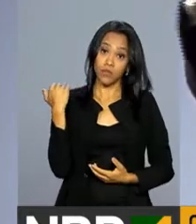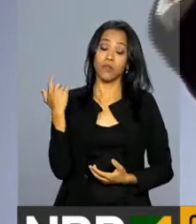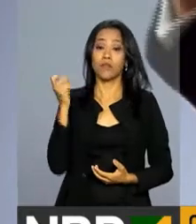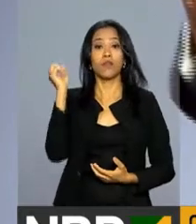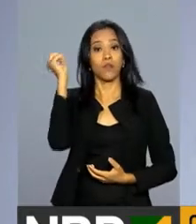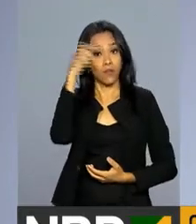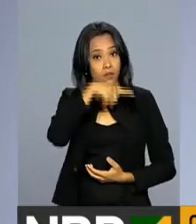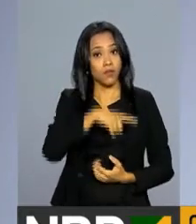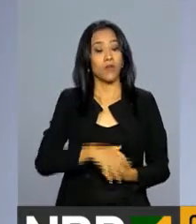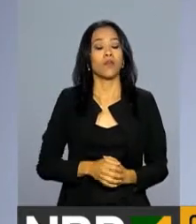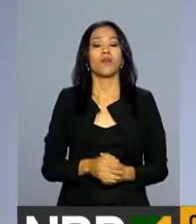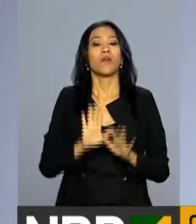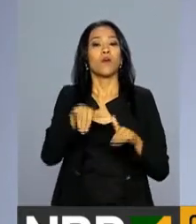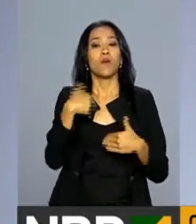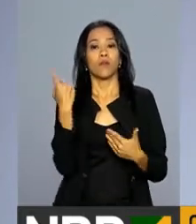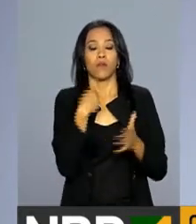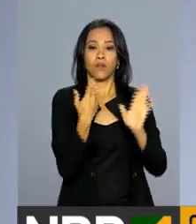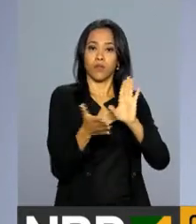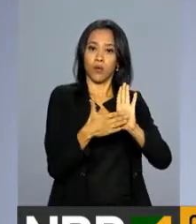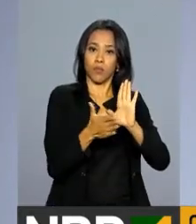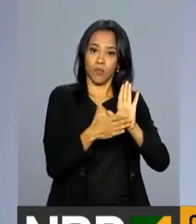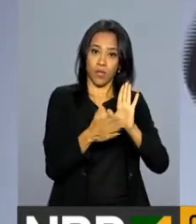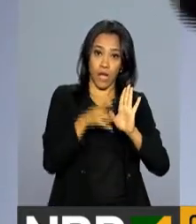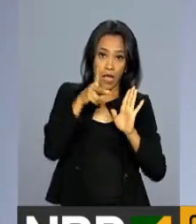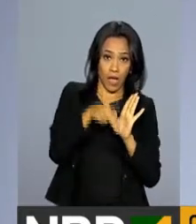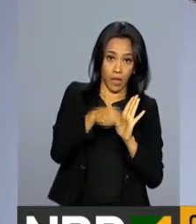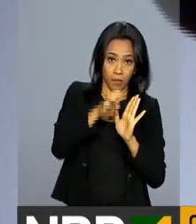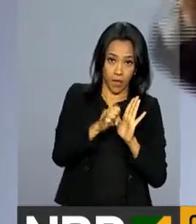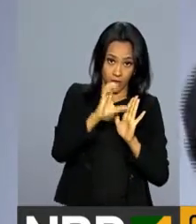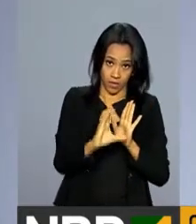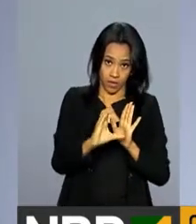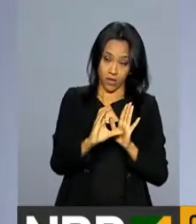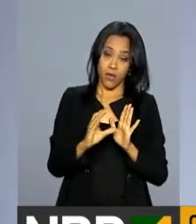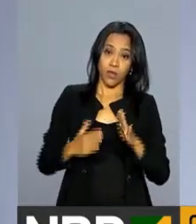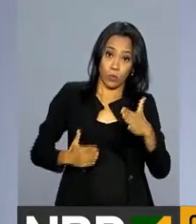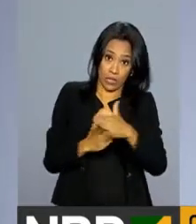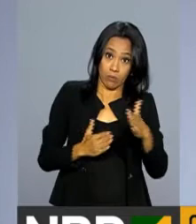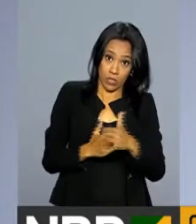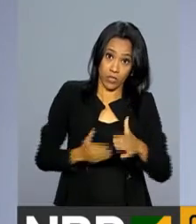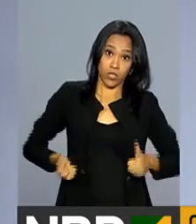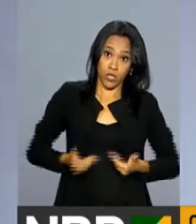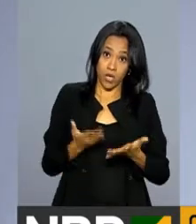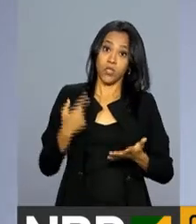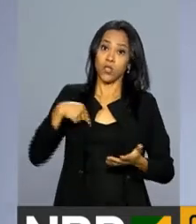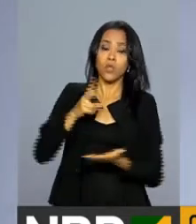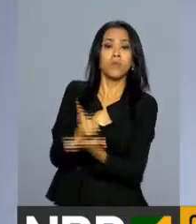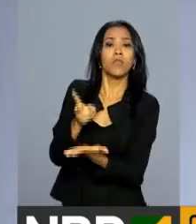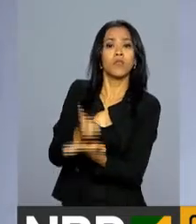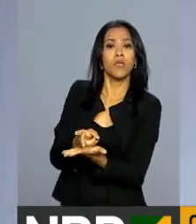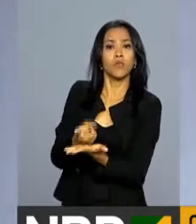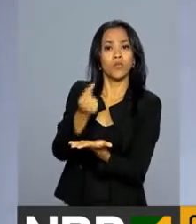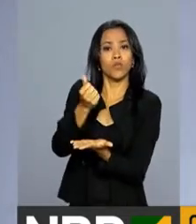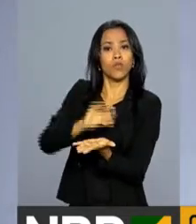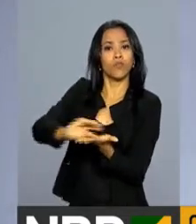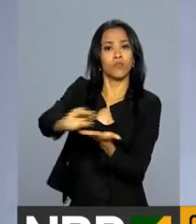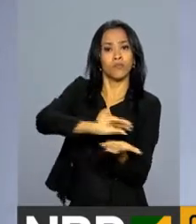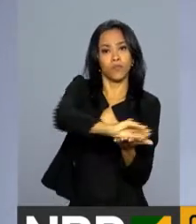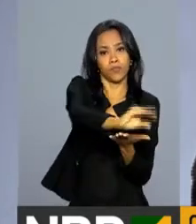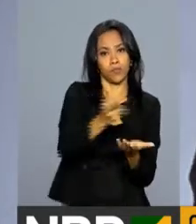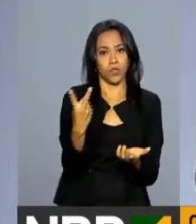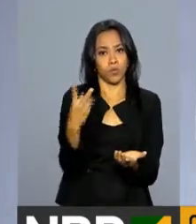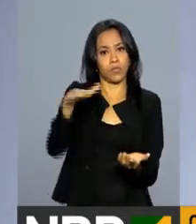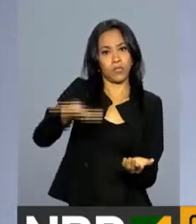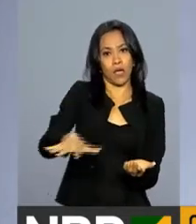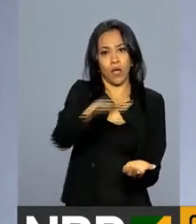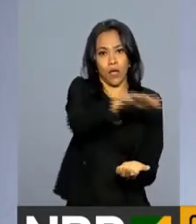é propusemos a pec do tempo os gastos aumentamos as verbas para a educação e para a saúde não é